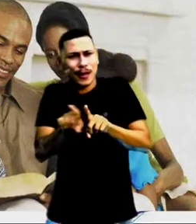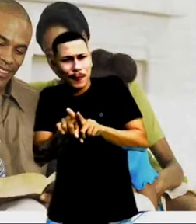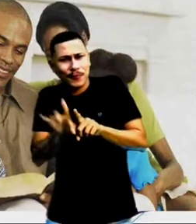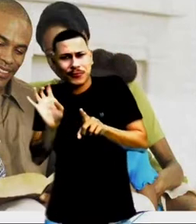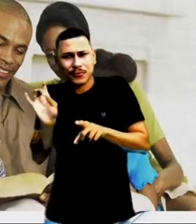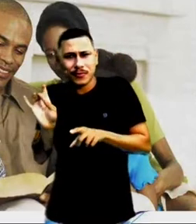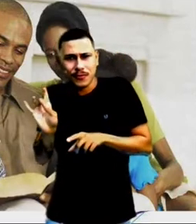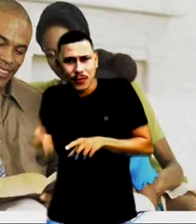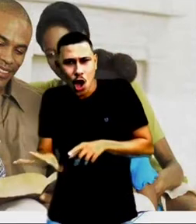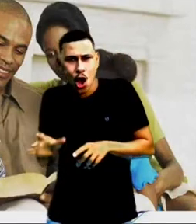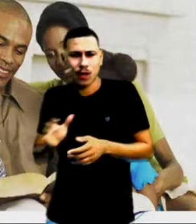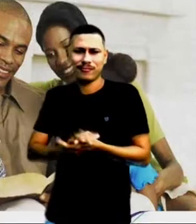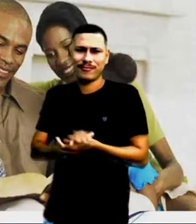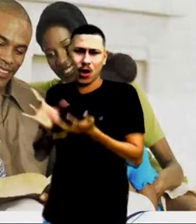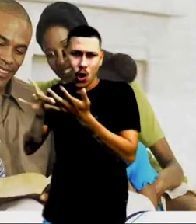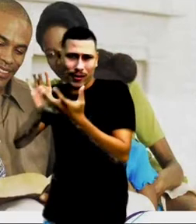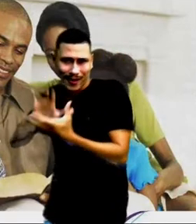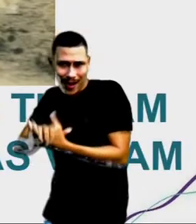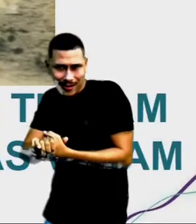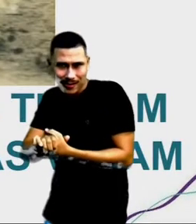é um casal.